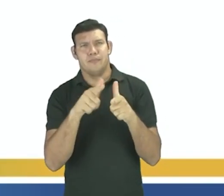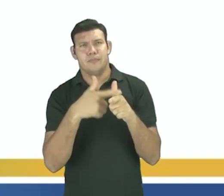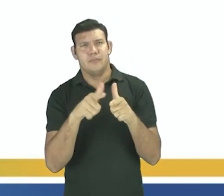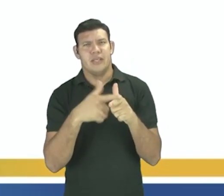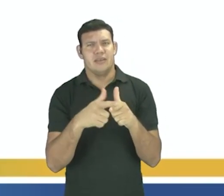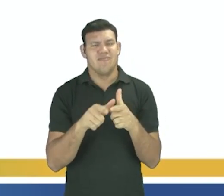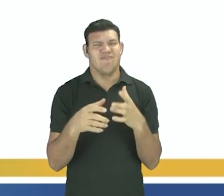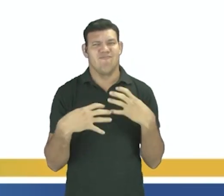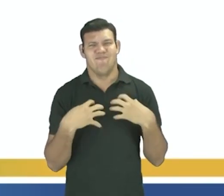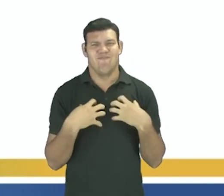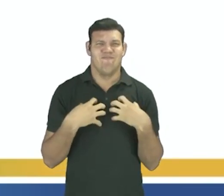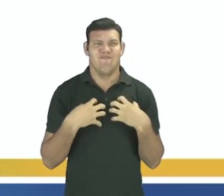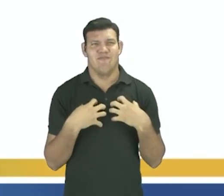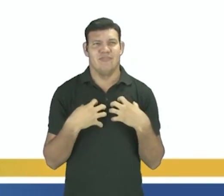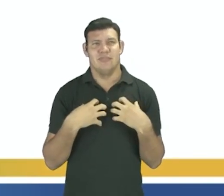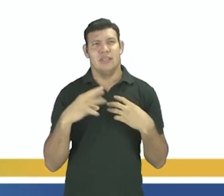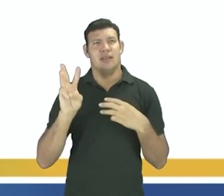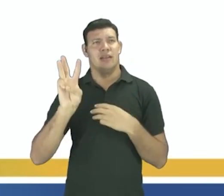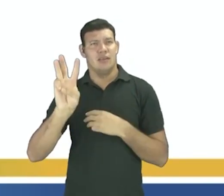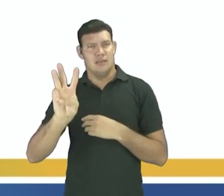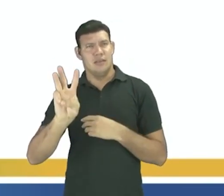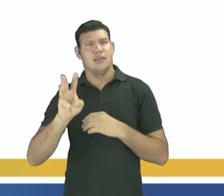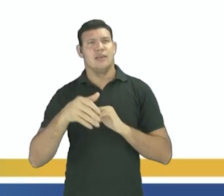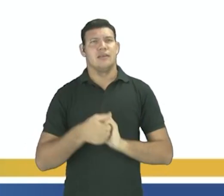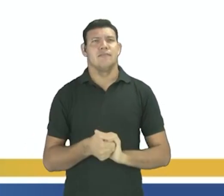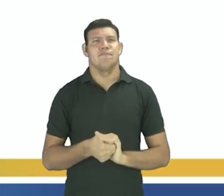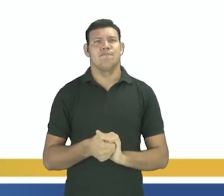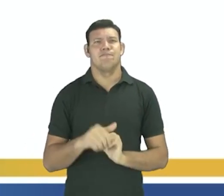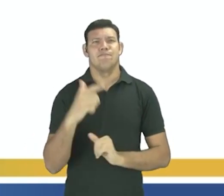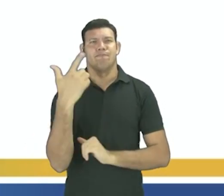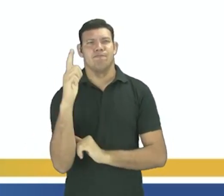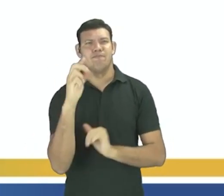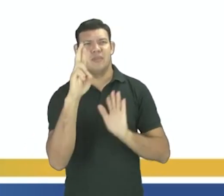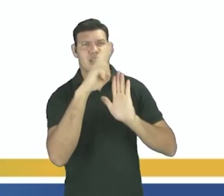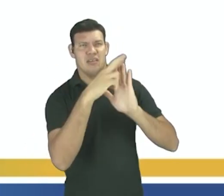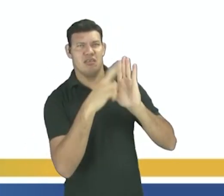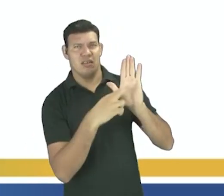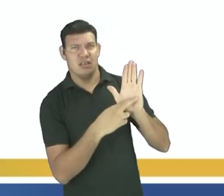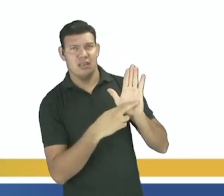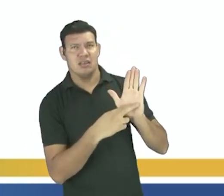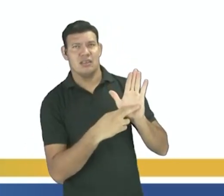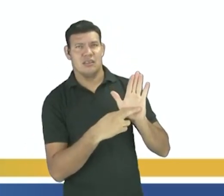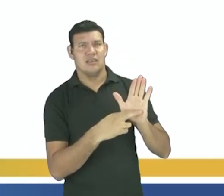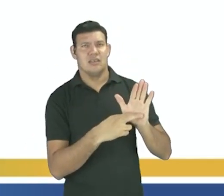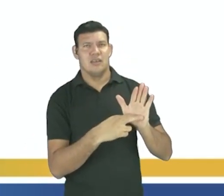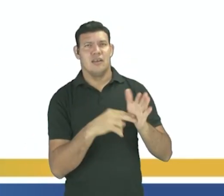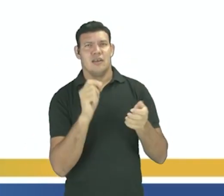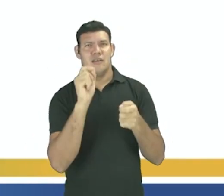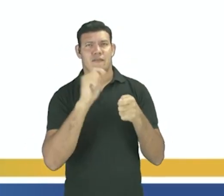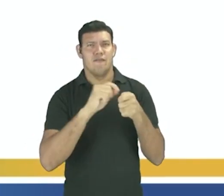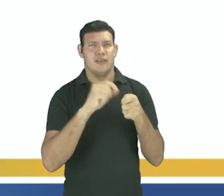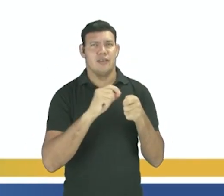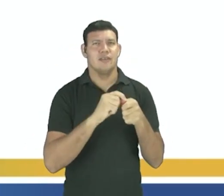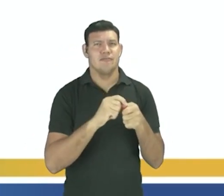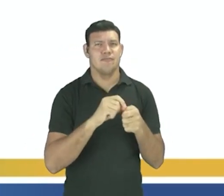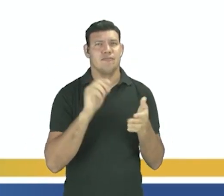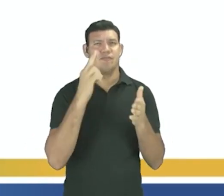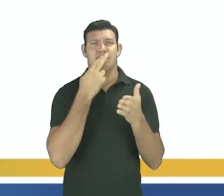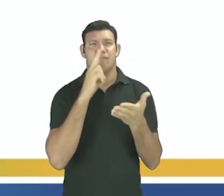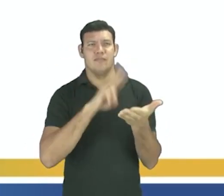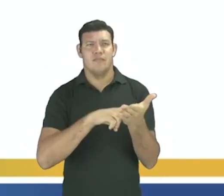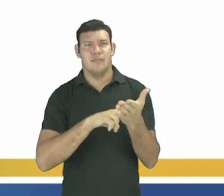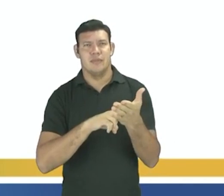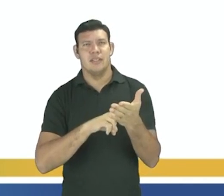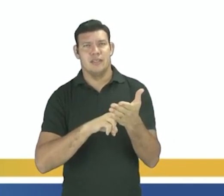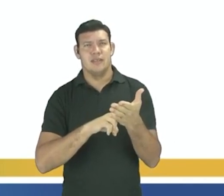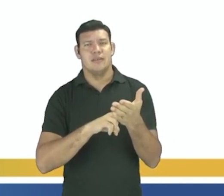adequada de utilizar esse gênero. Quais dessas estão corretas? A, B, C ou D? Letra B,